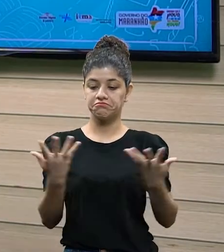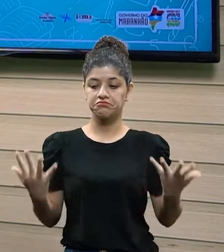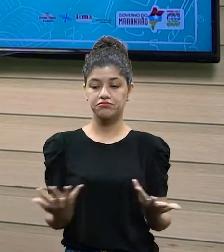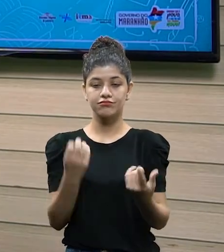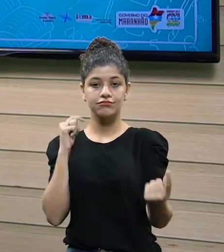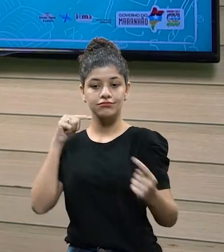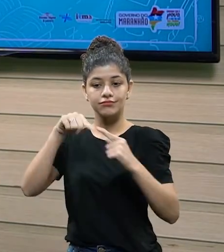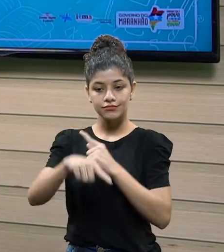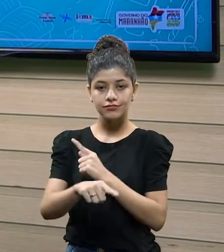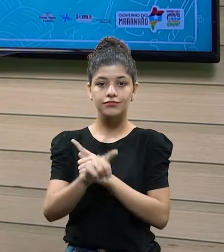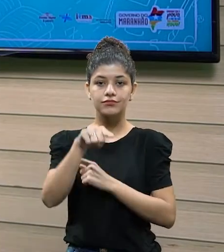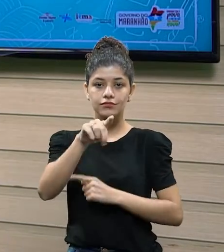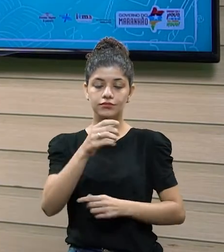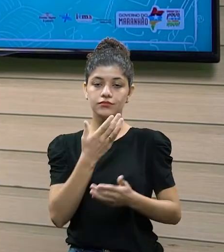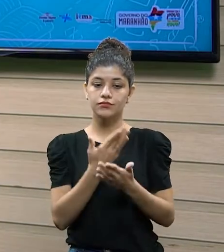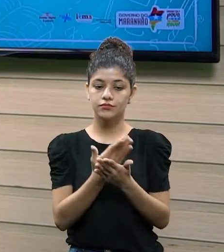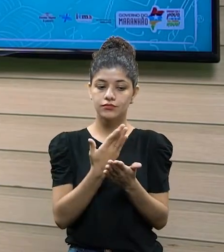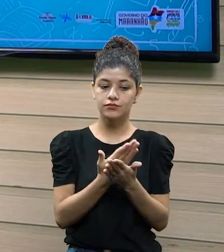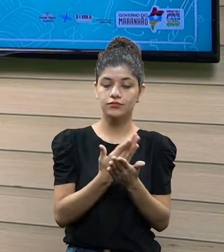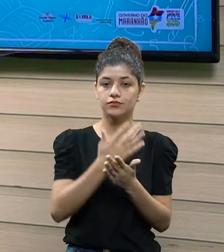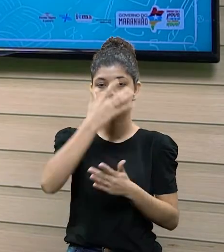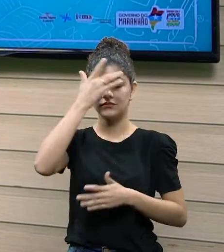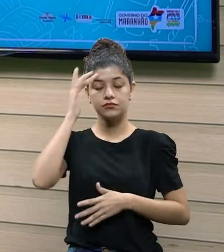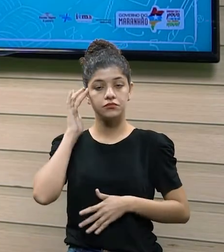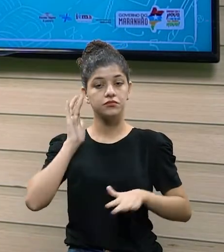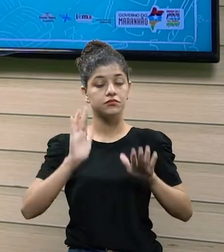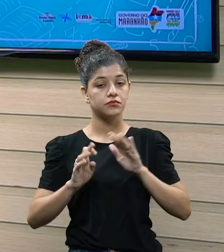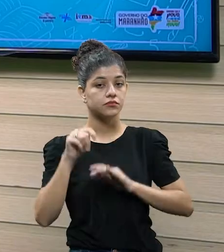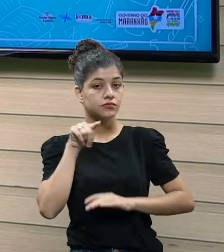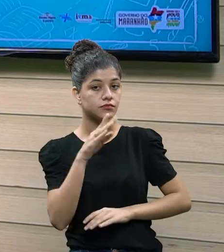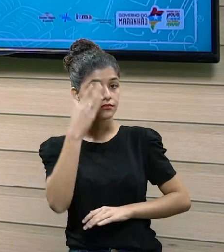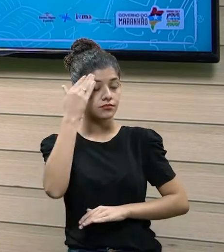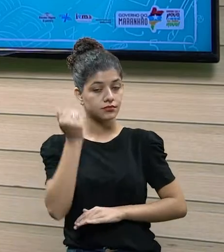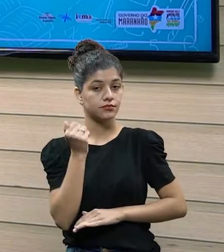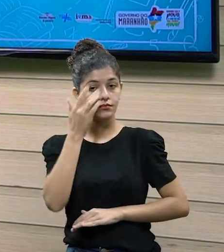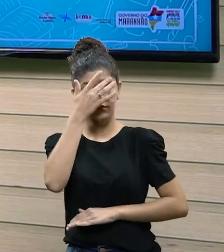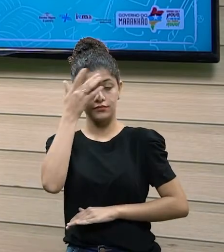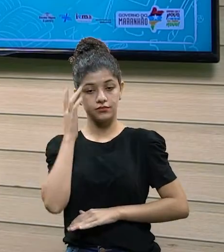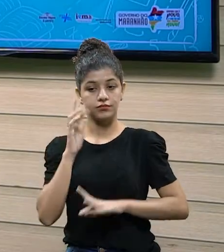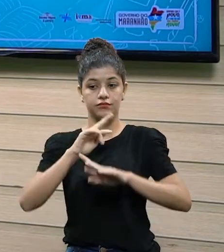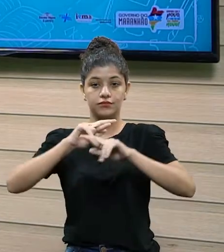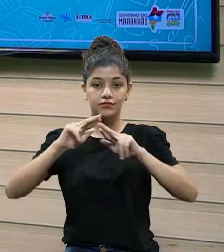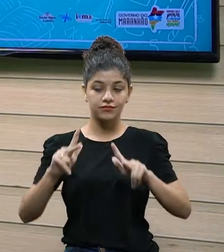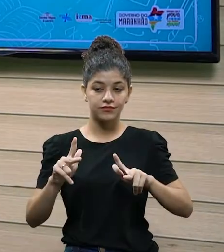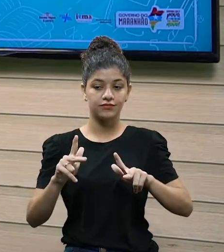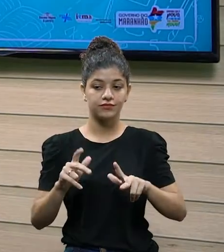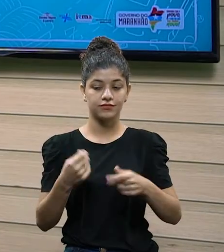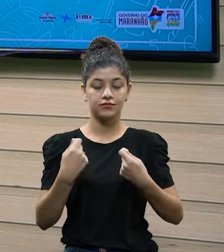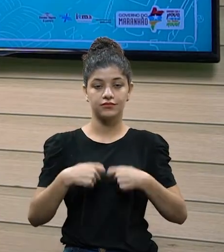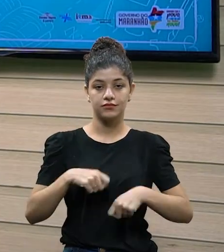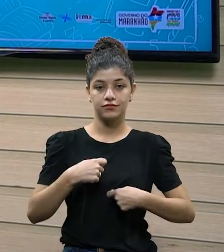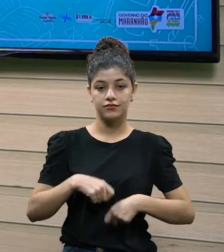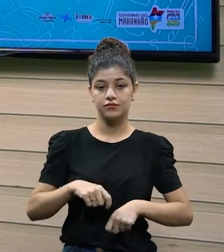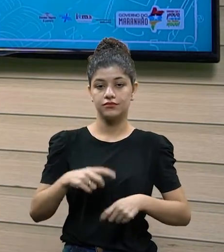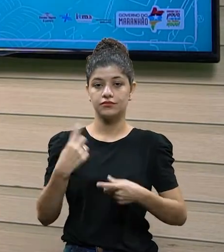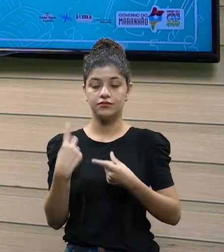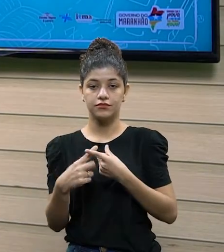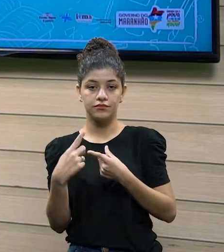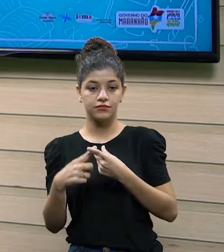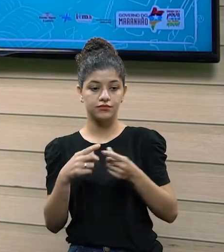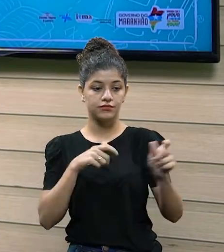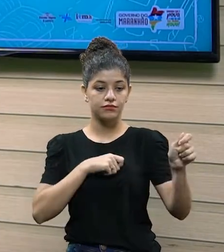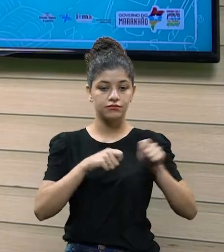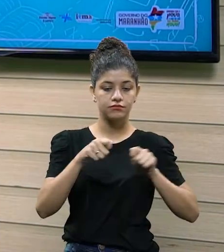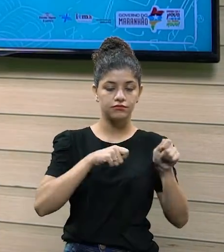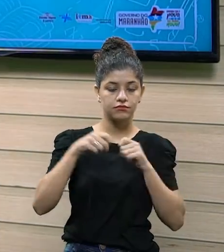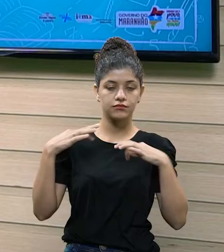desafiador você estudar pessoas. Porque ao mesmo tempo que você sabe que as pessoas vão fazer a diferença, porque são as pessoas que vão dominar a tecnologia,